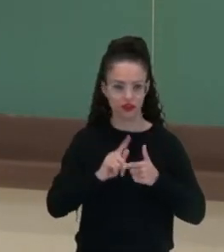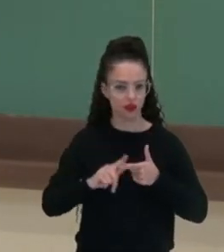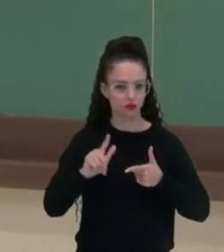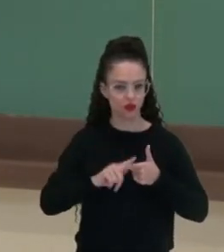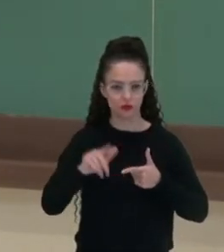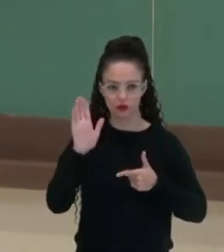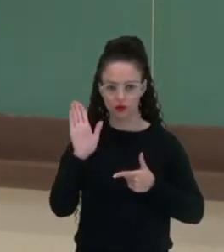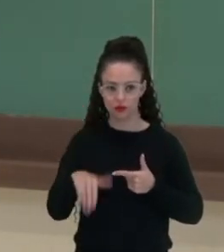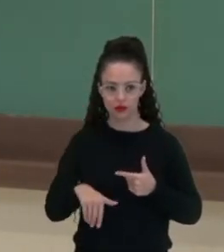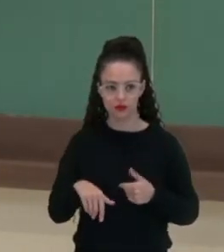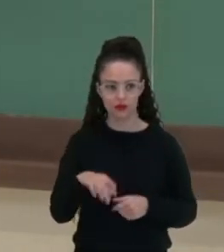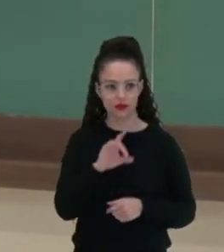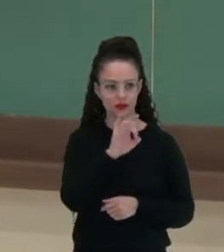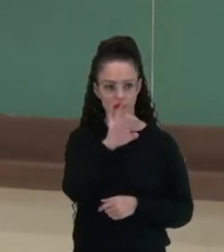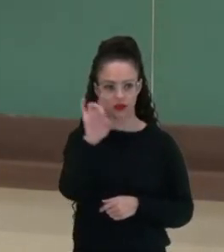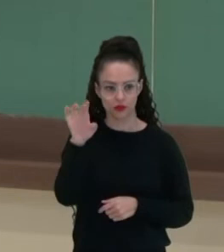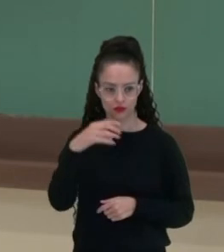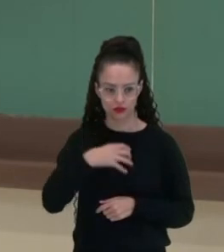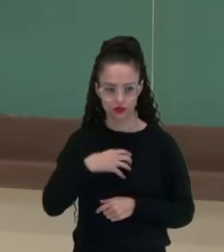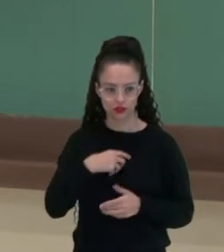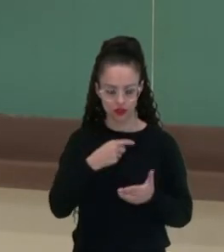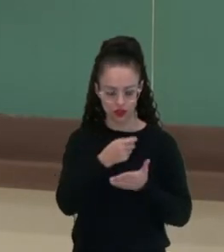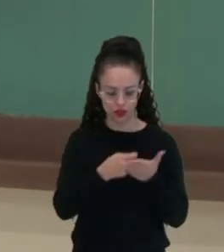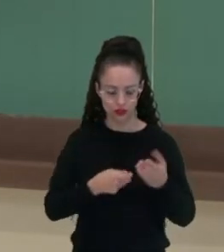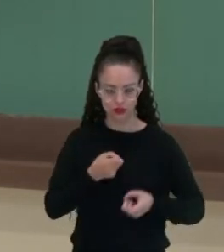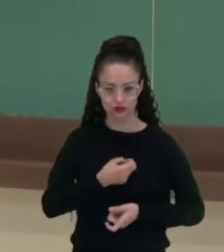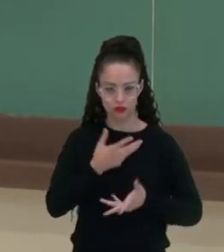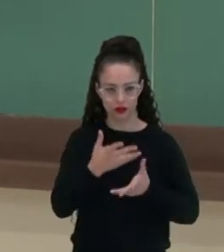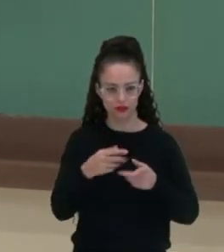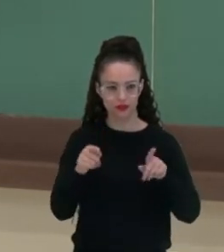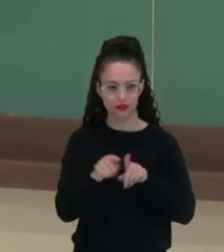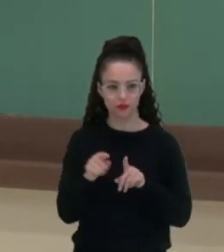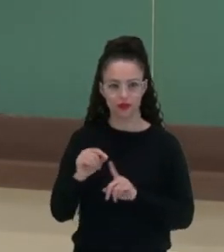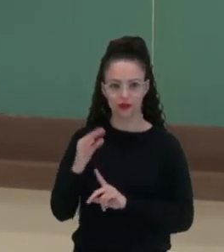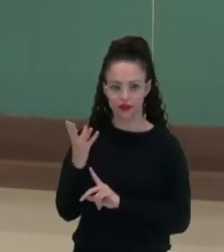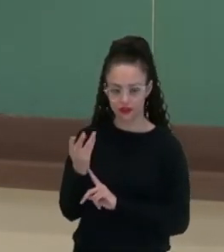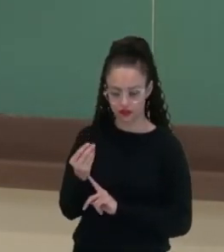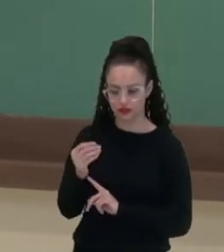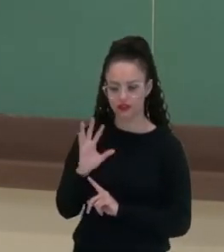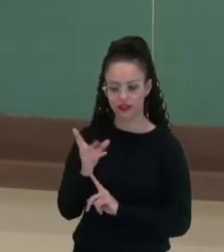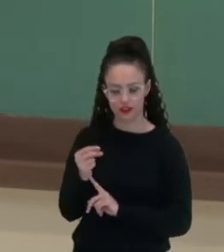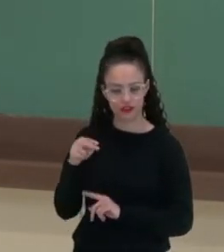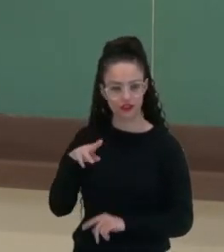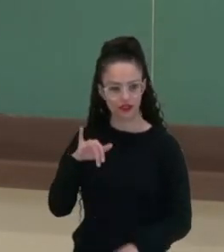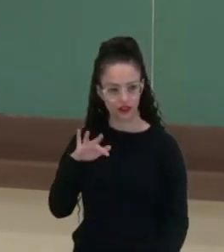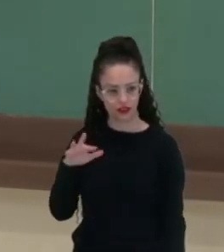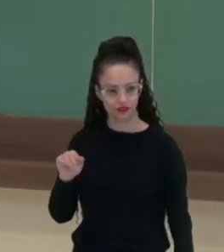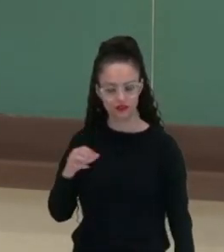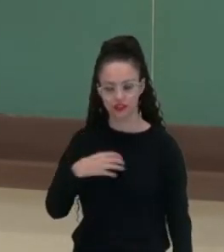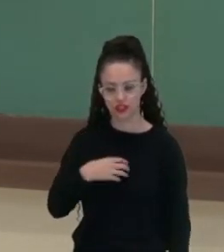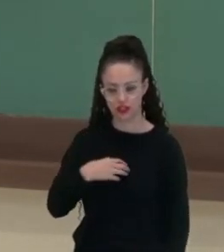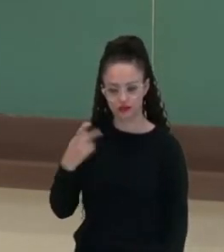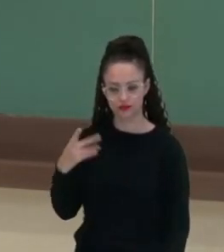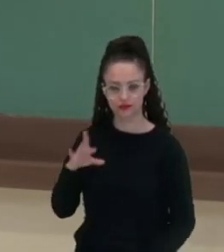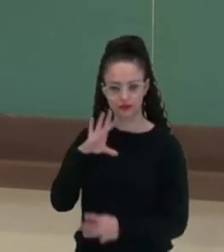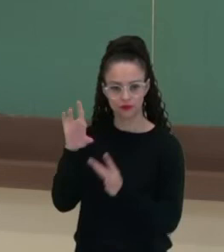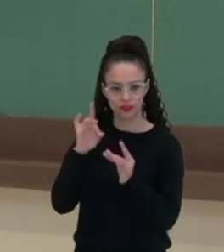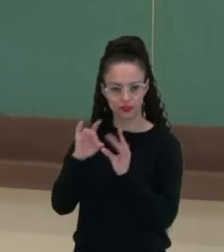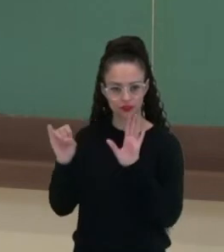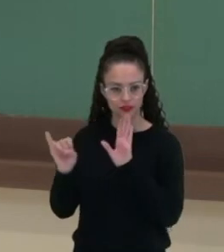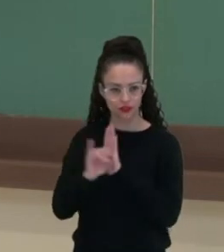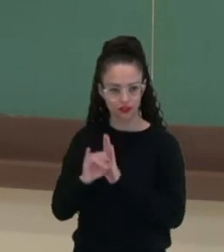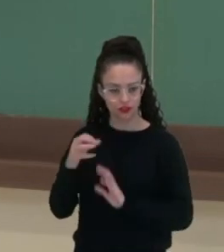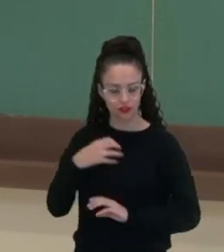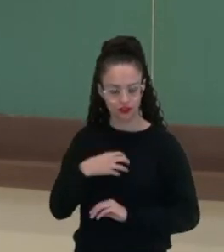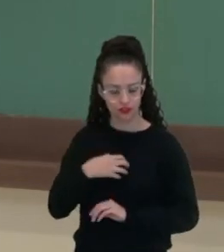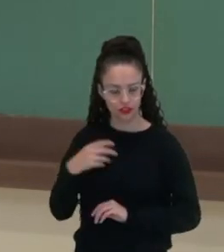tem problema, né? Cada um tem o seu jeitinho de se expressar. Assim como os artistas da arte naif, né? Eles não têm a sua própria identidade, seu